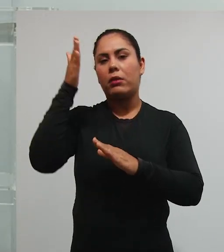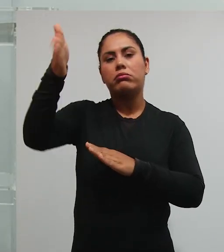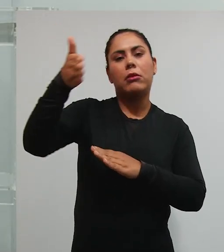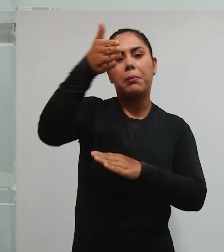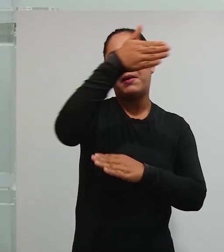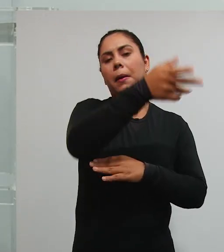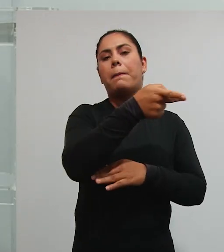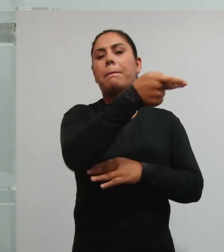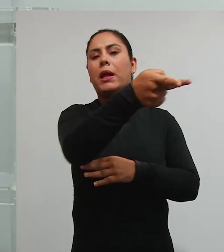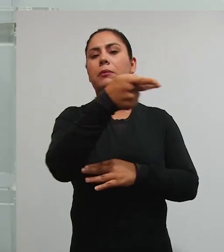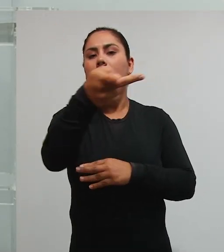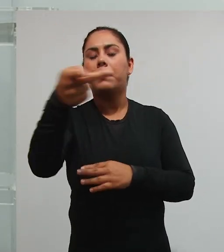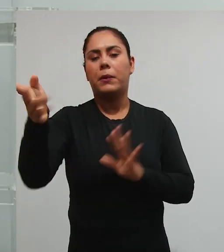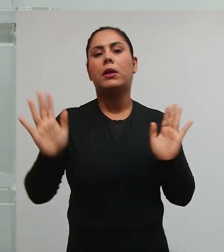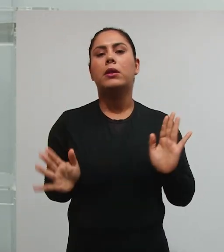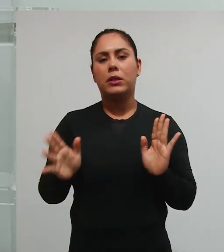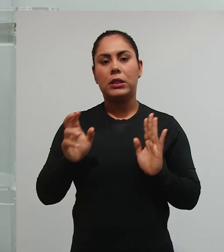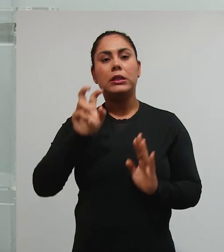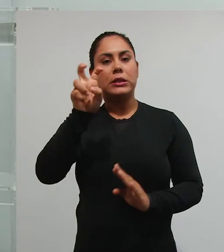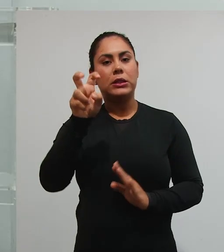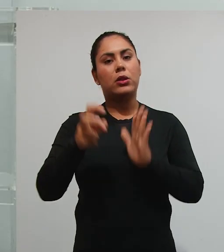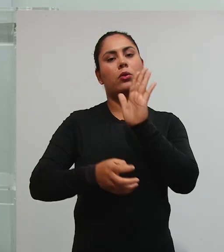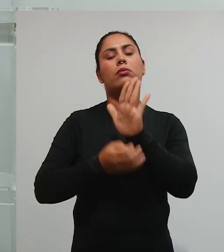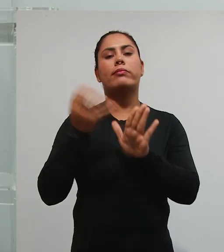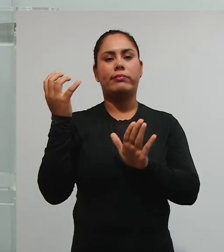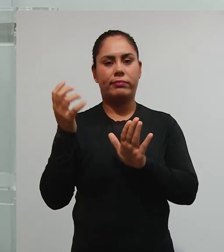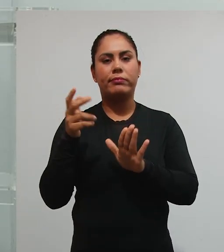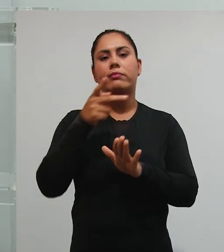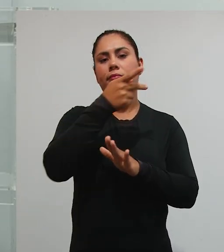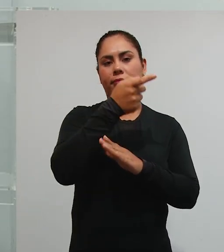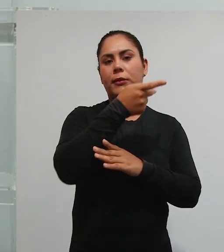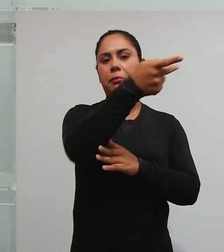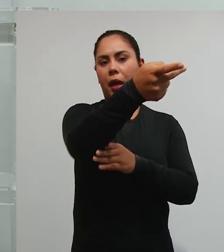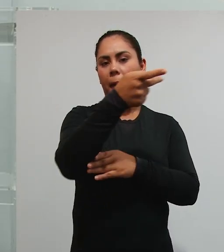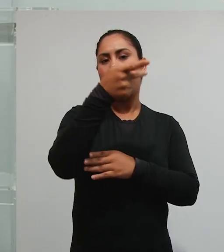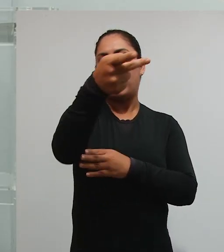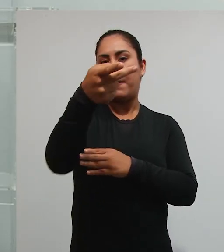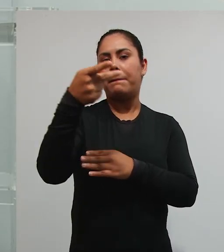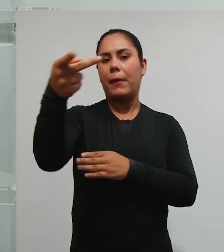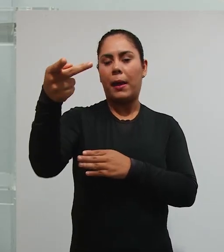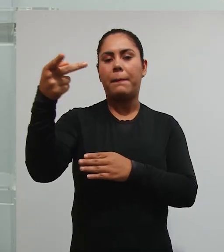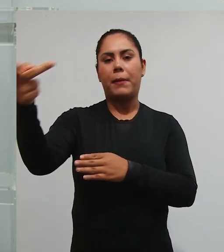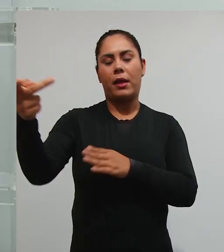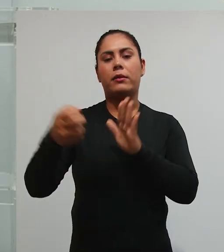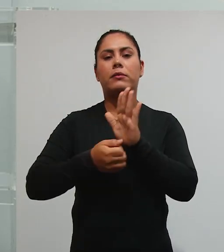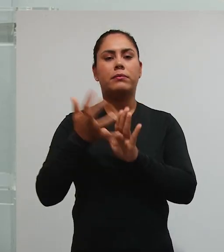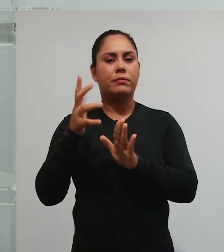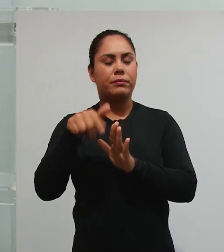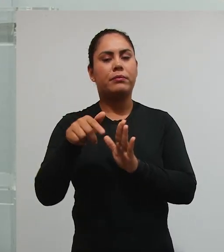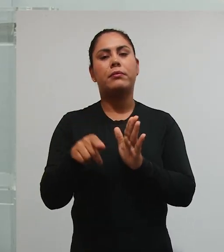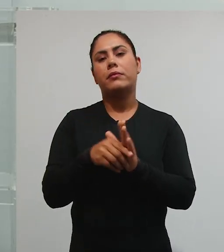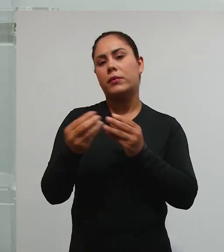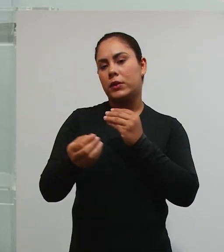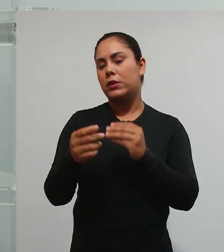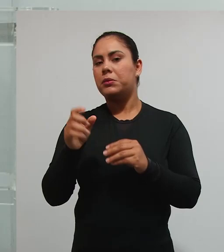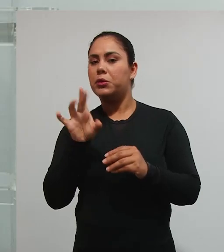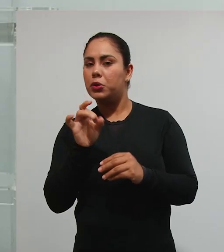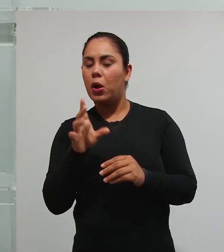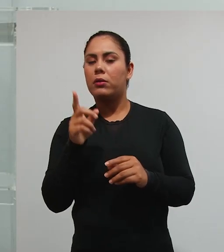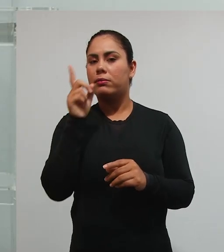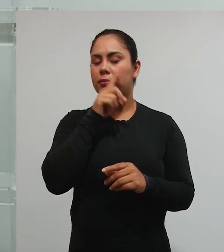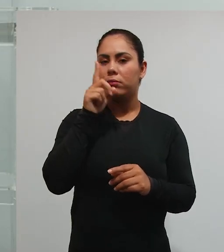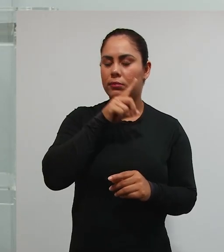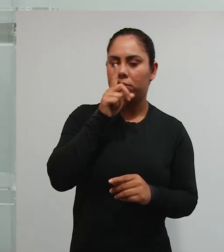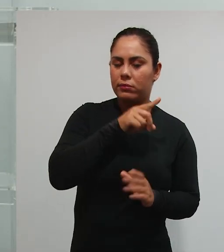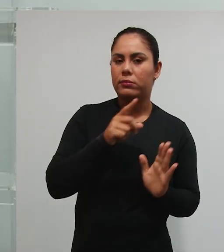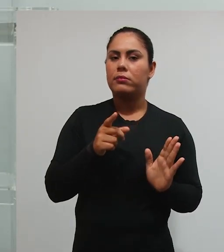de visitas. A sugestão é que sejam 5 visitas. Essas 5 visitas podem ser, como no Ibope, né, uma margem